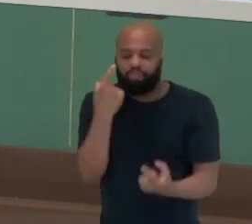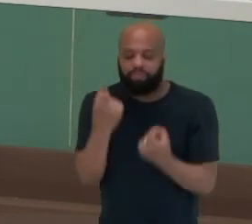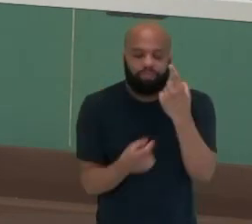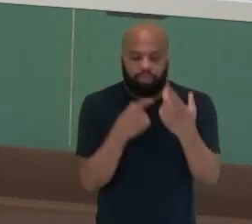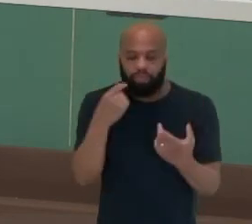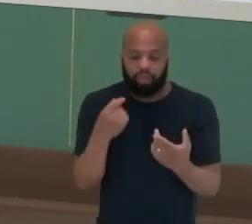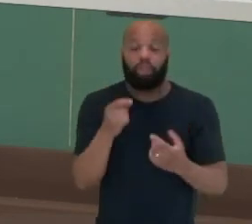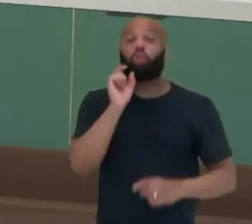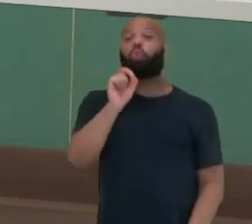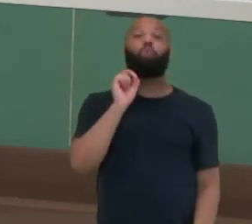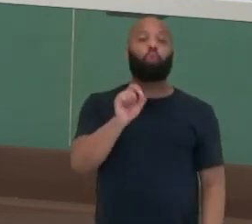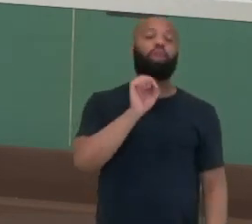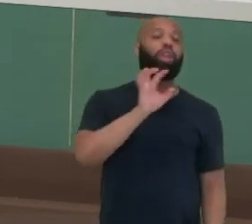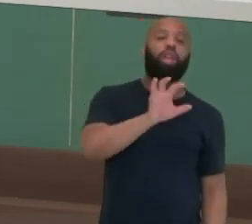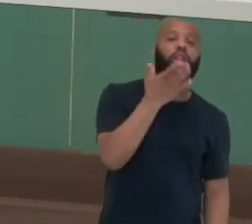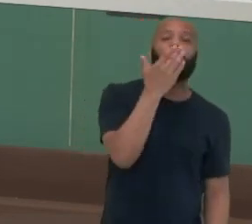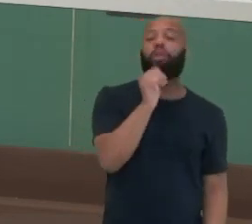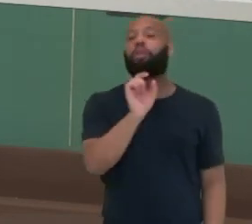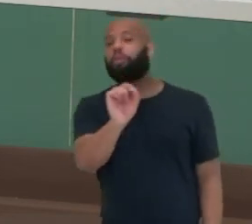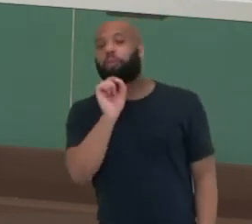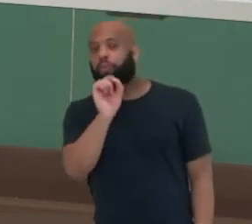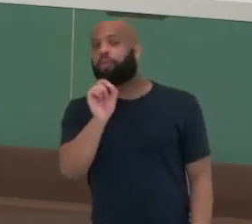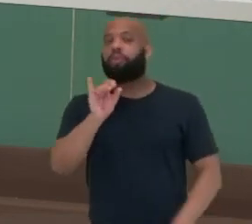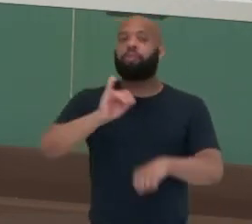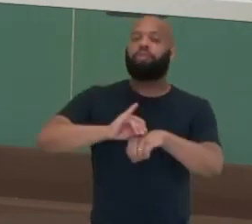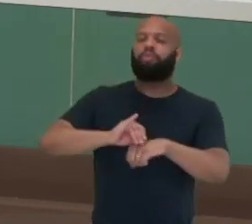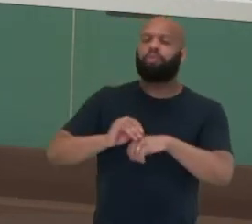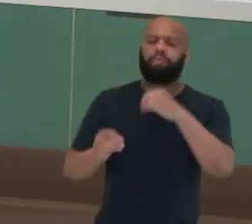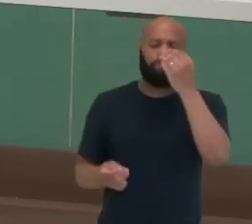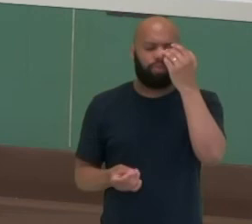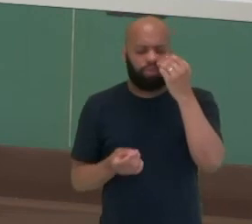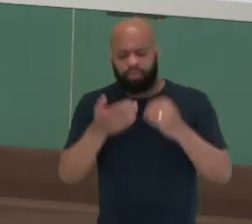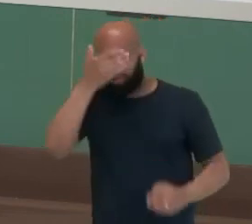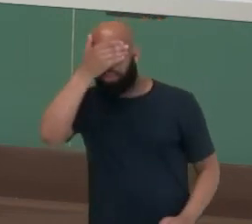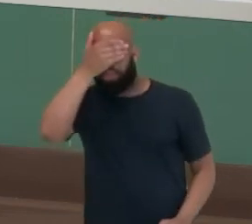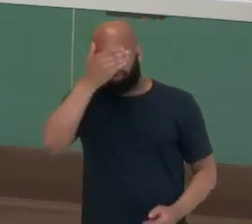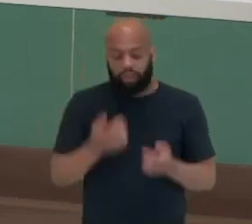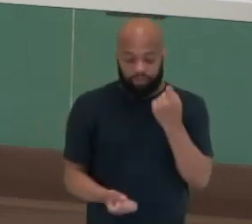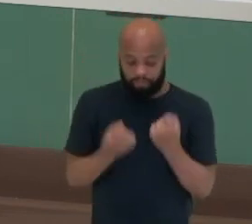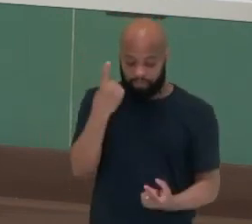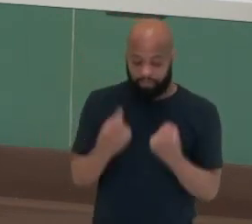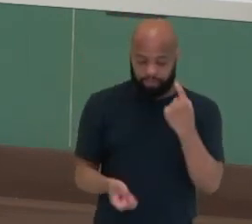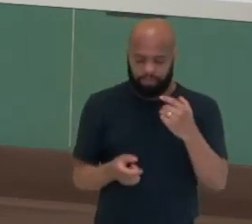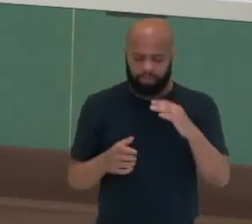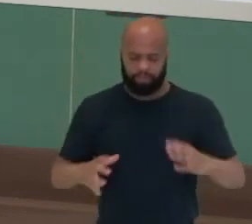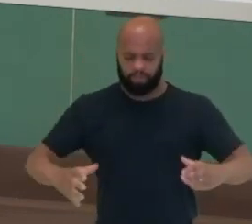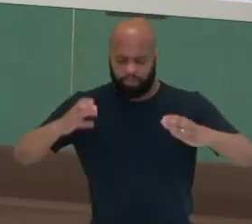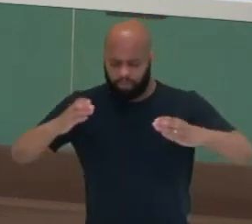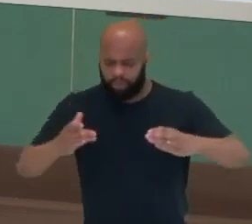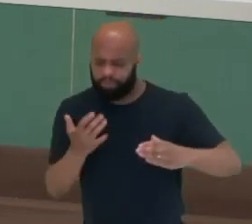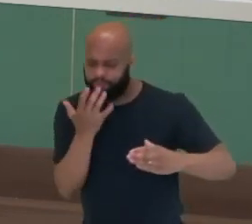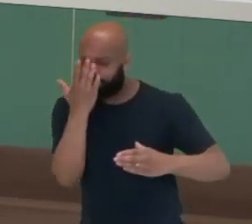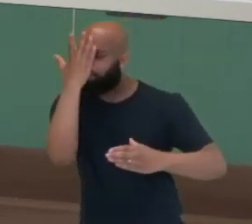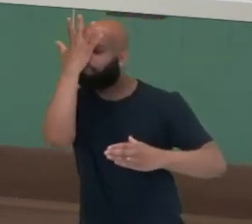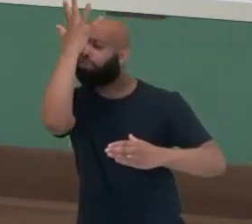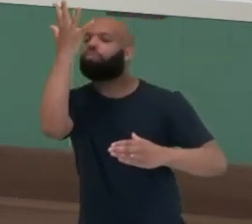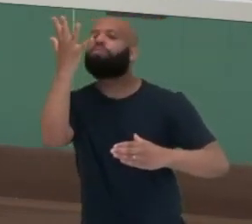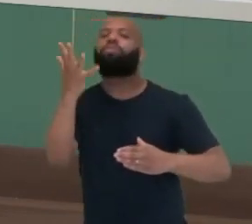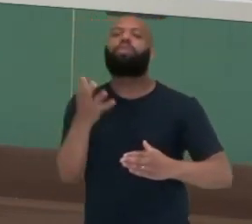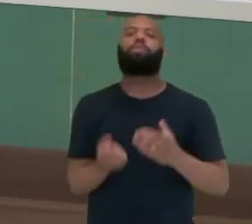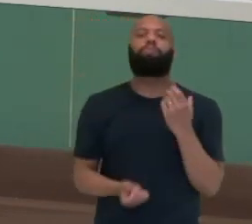que alimento ou objeto é esse? Que cheiro de pipoca. Você percebeu sem ver a pipoca. Ou seja,